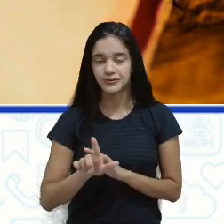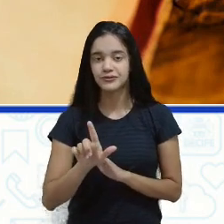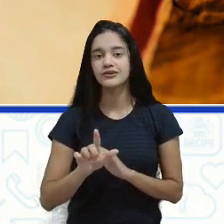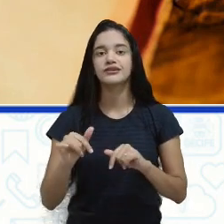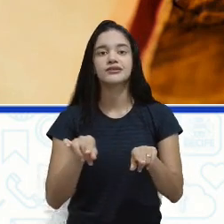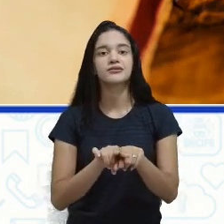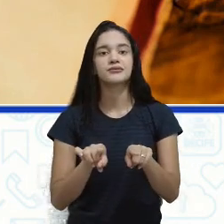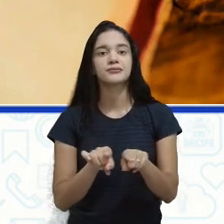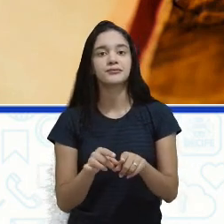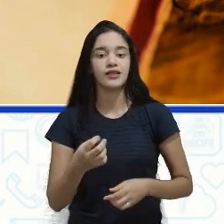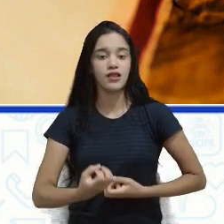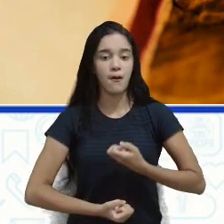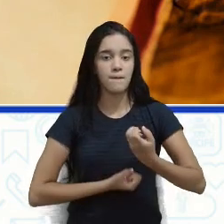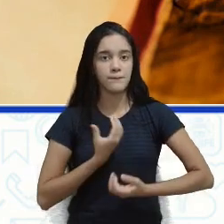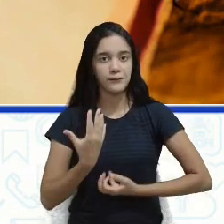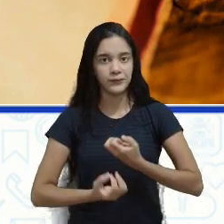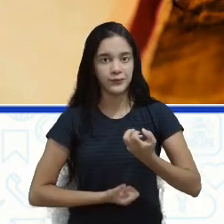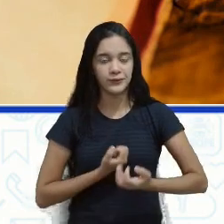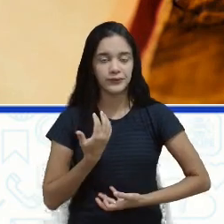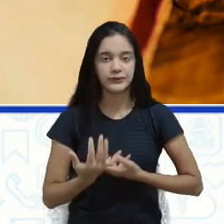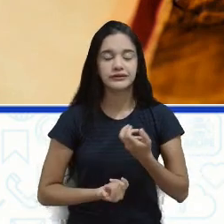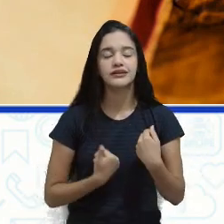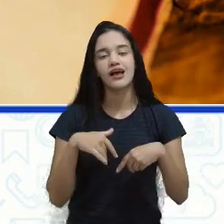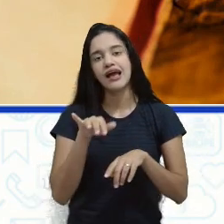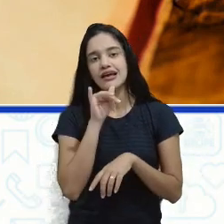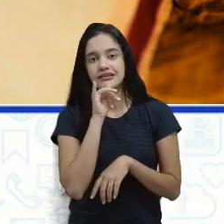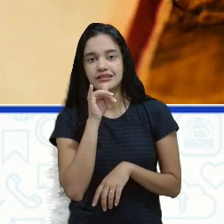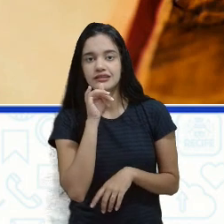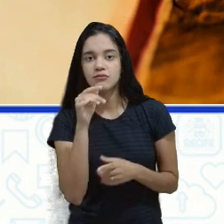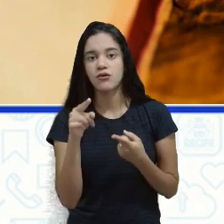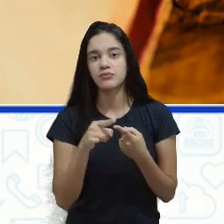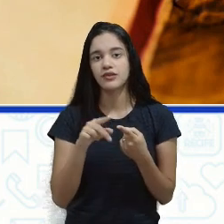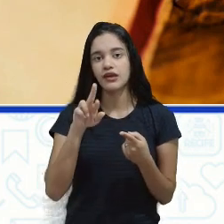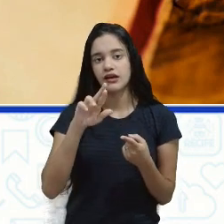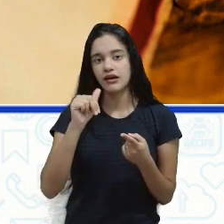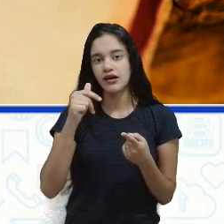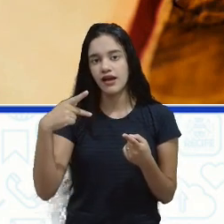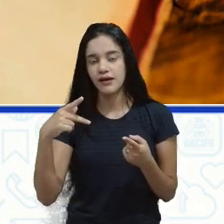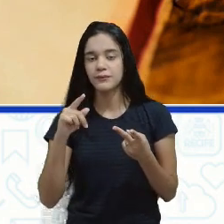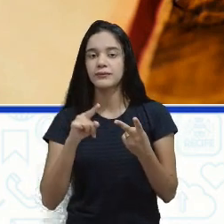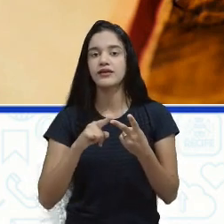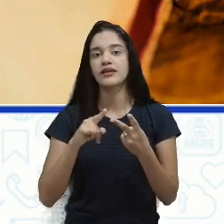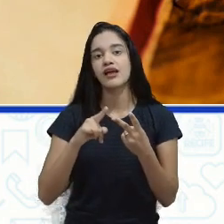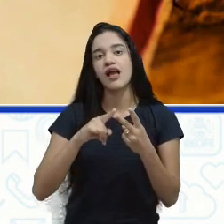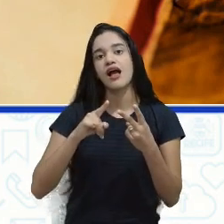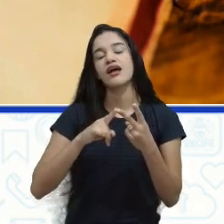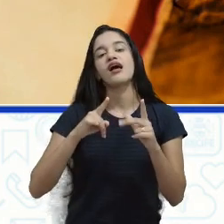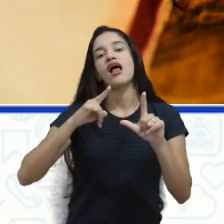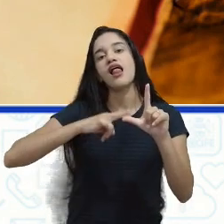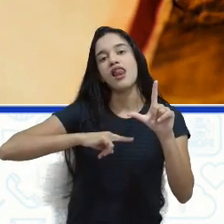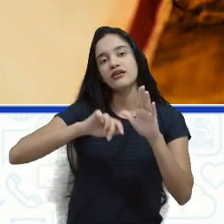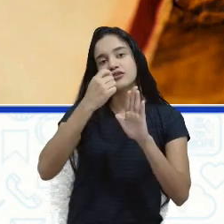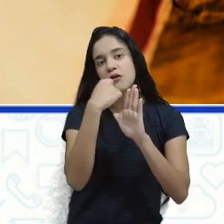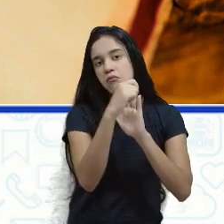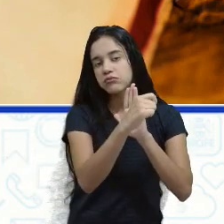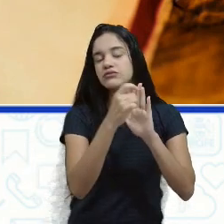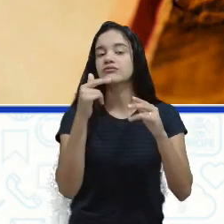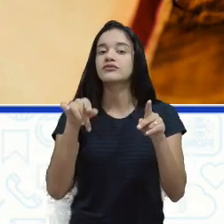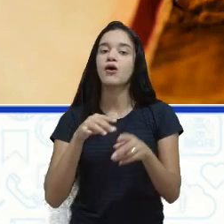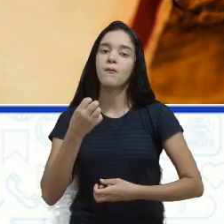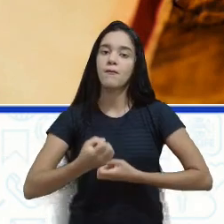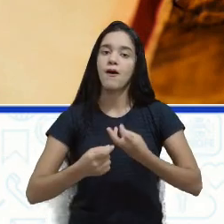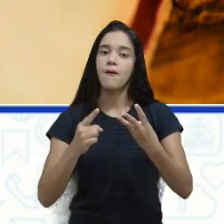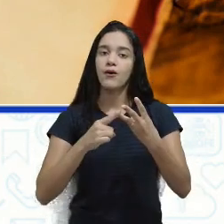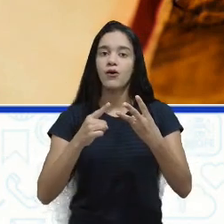da poesia, como o rap, a letra da canção, o cordel, o poema